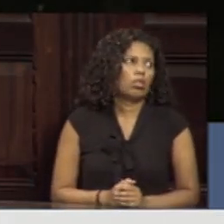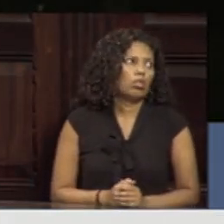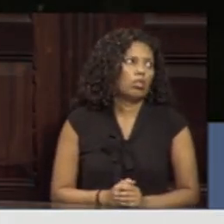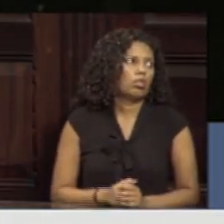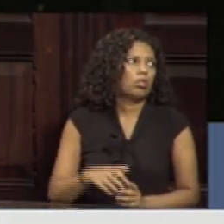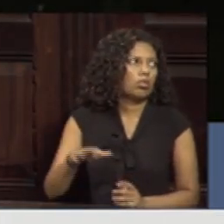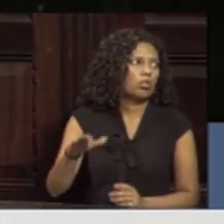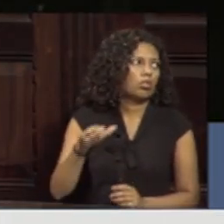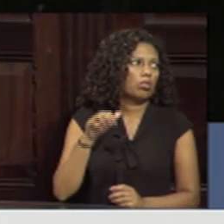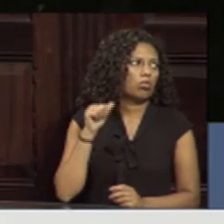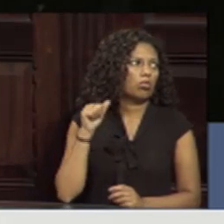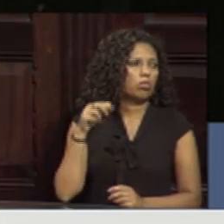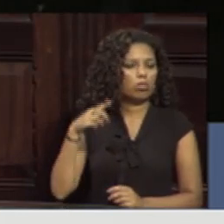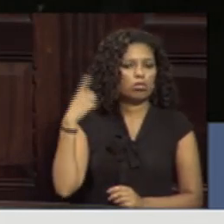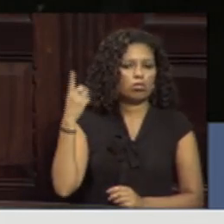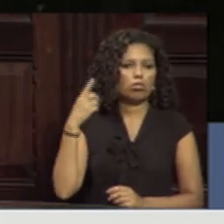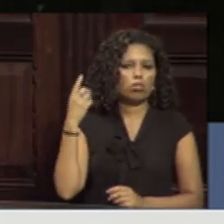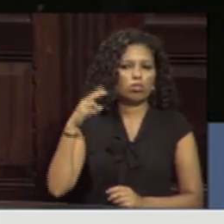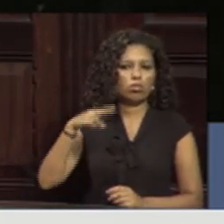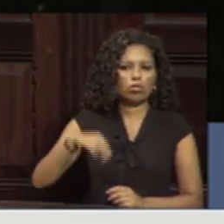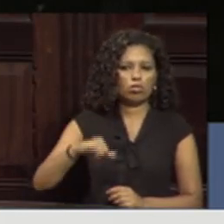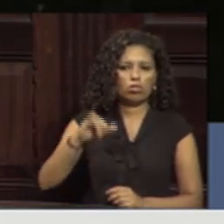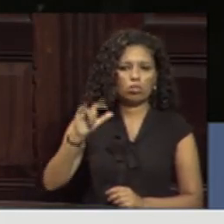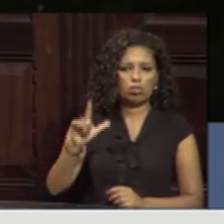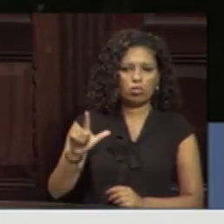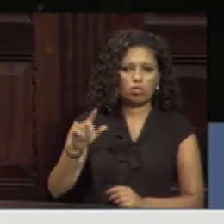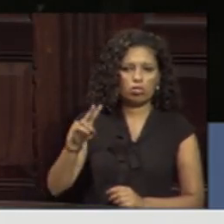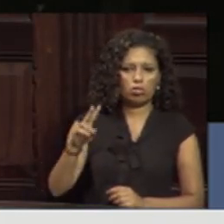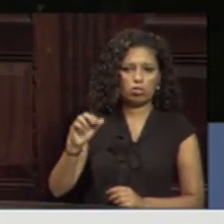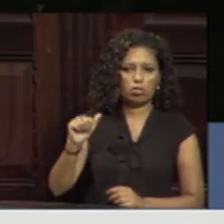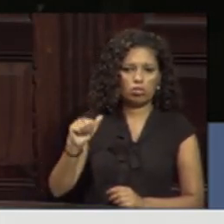Chamo neste momento o deputado Nivaldo Molim.